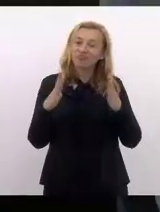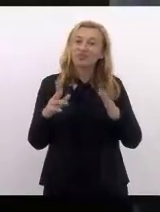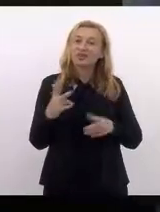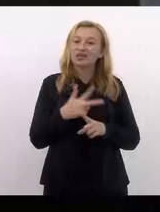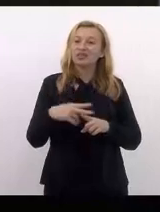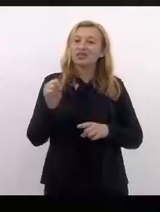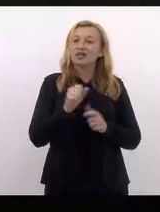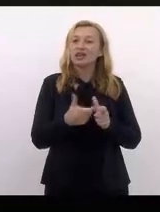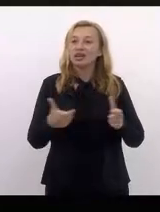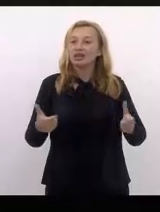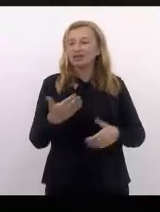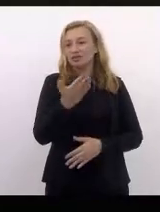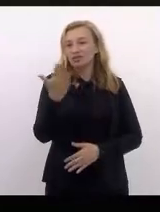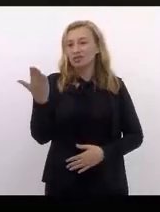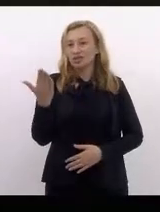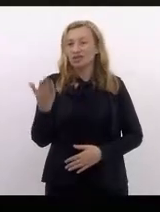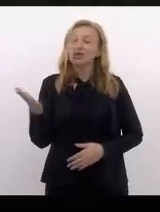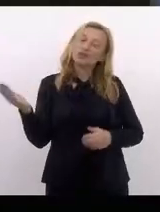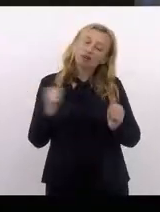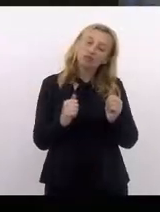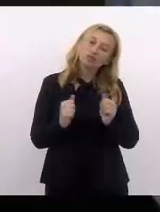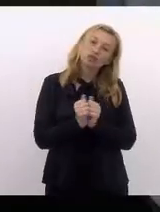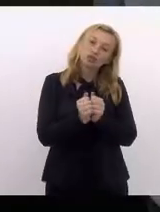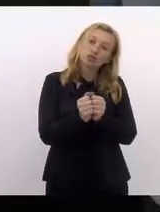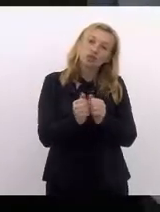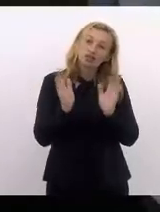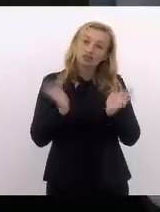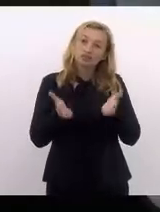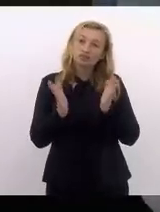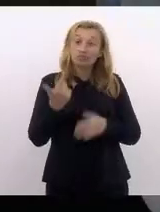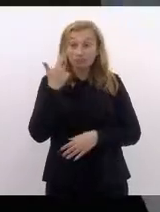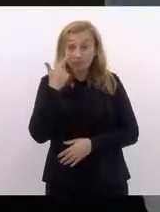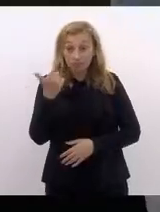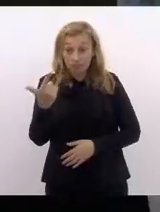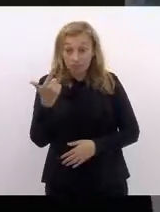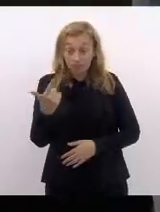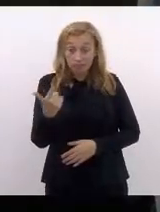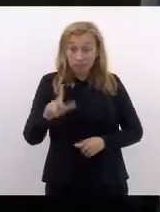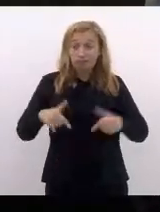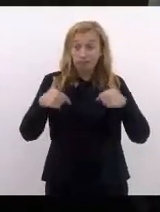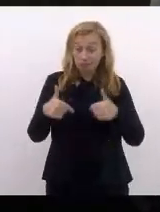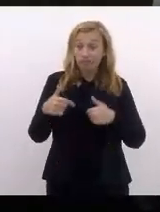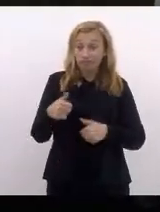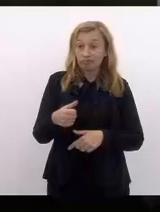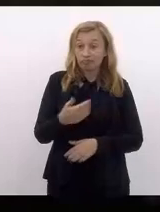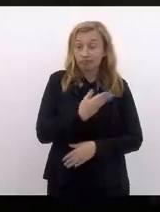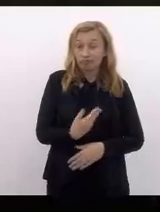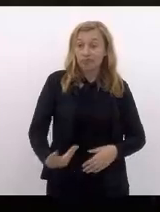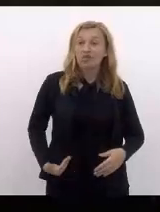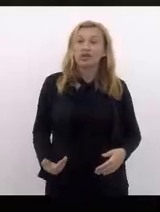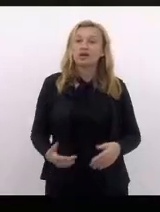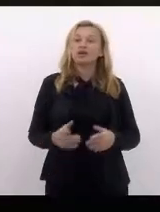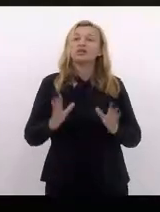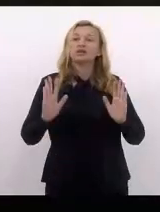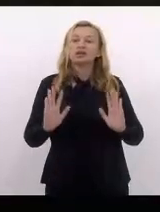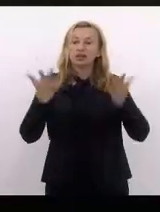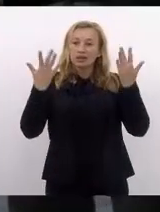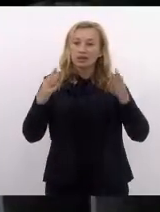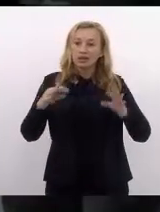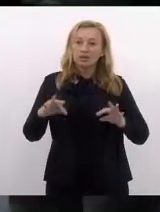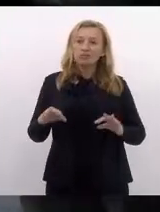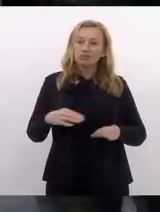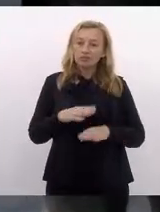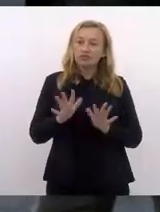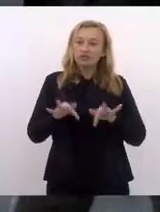essa grande vitória de vocês vamos juntos agora vamos ver a sanção do governador para a gente poder comemorar em